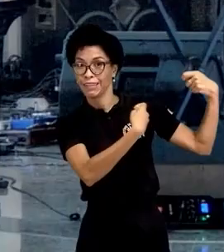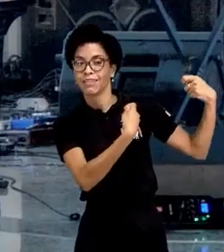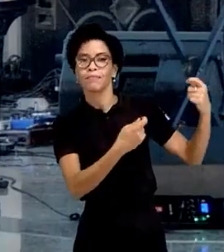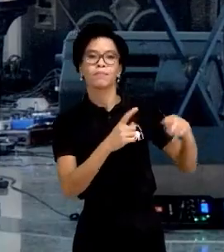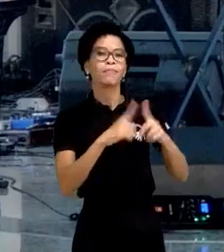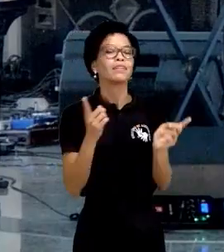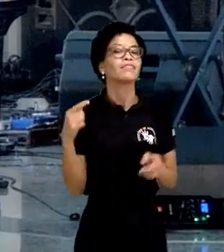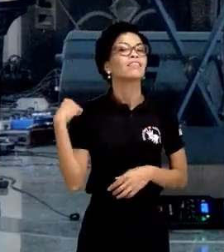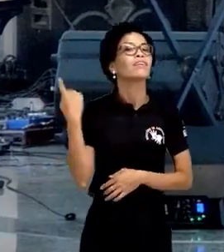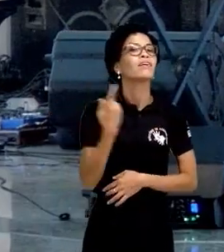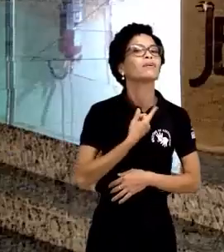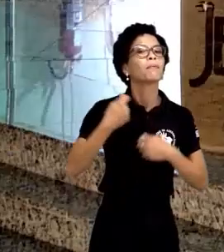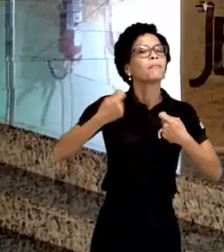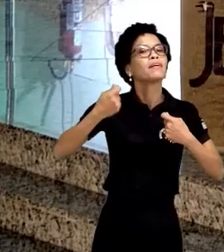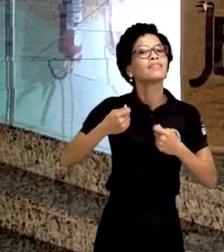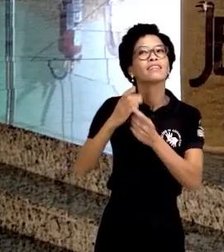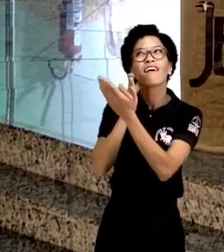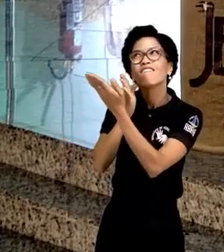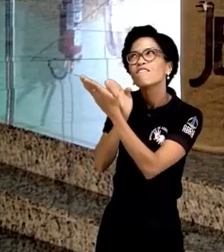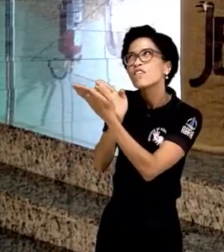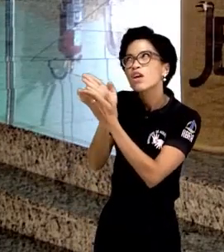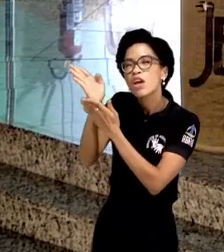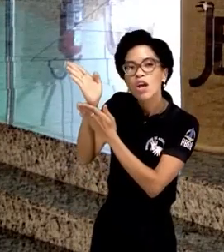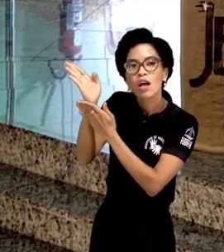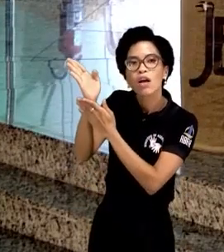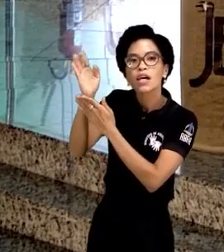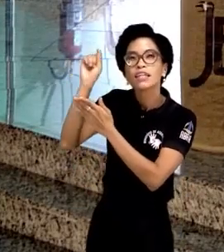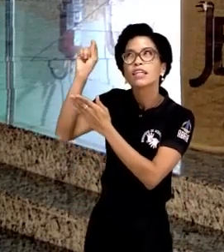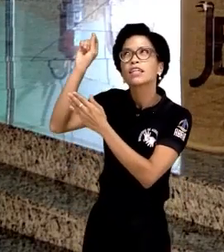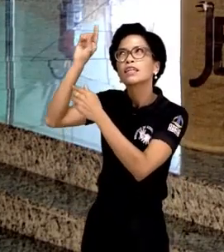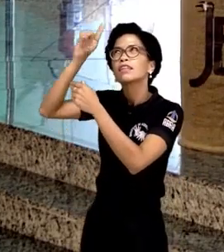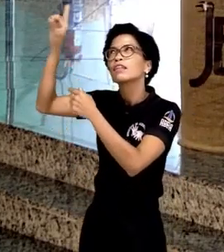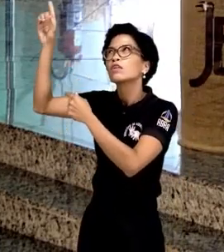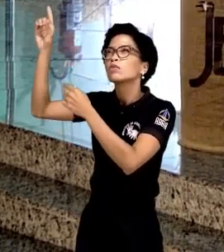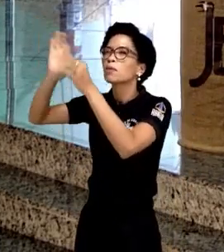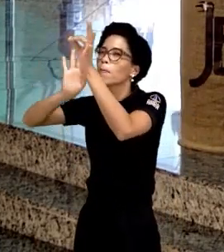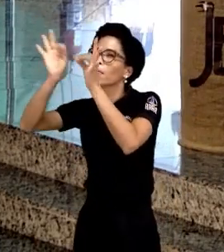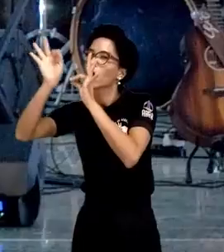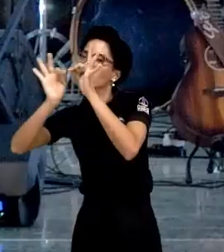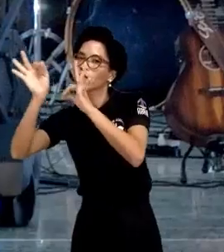nossa participação nisso, ok? E hoje pela manhã,